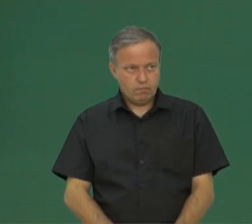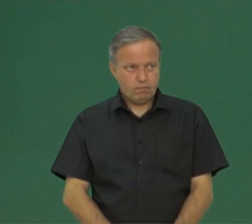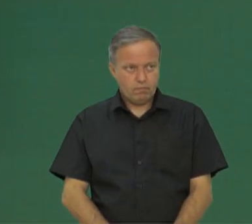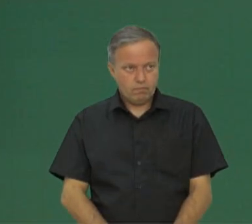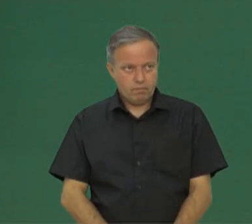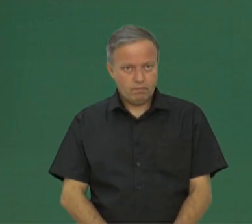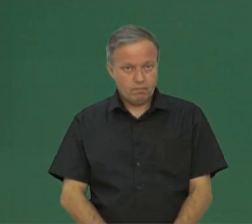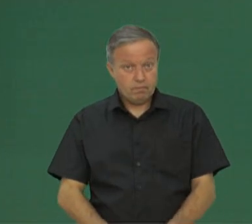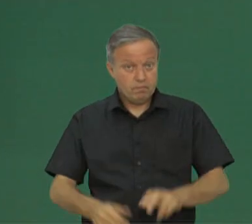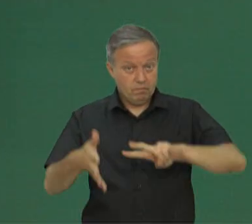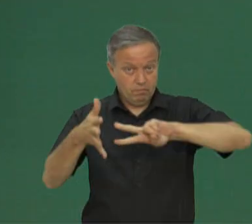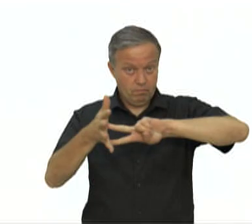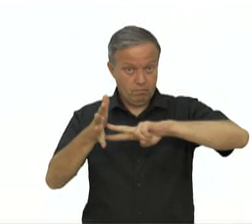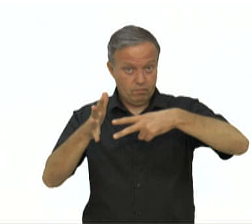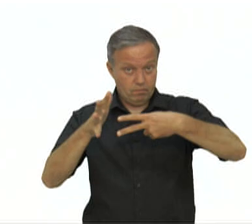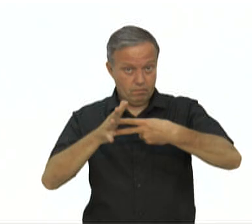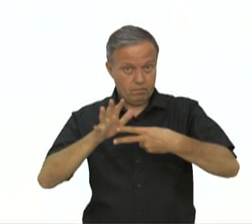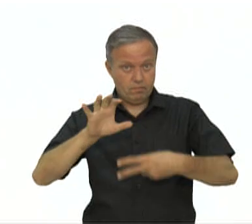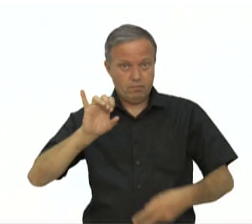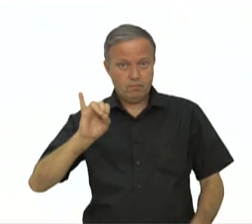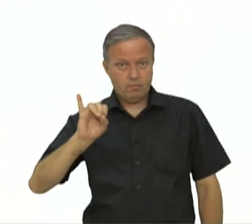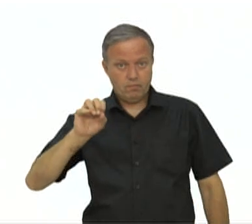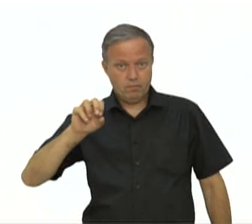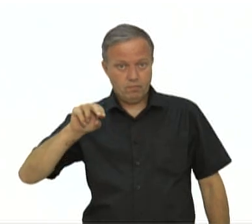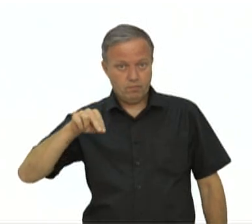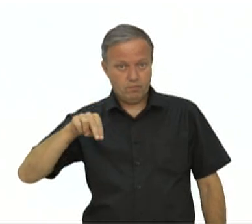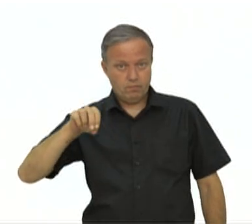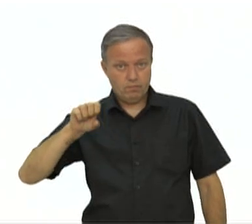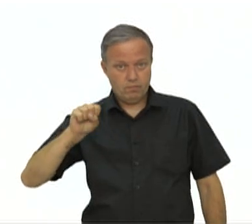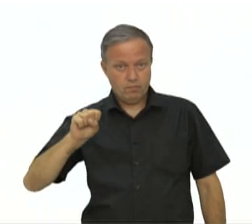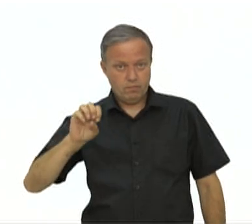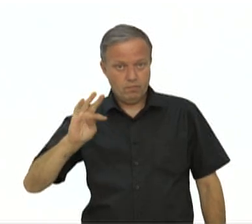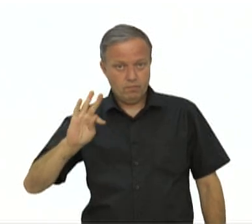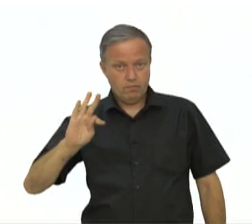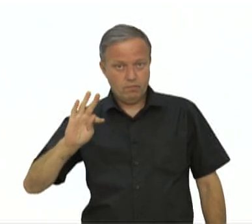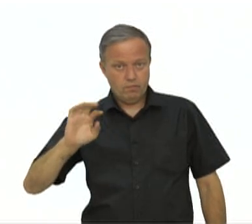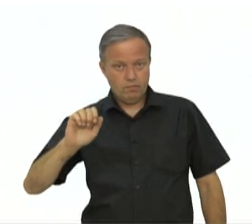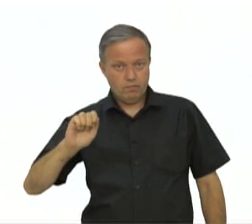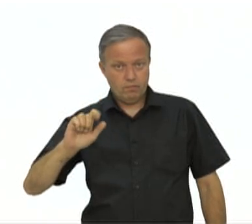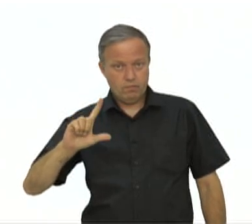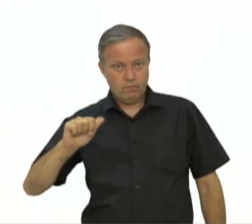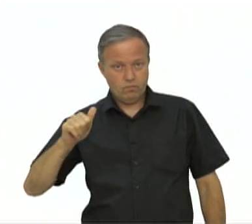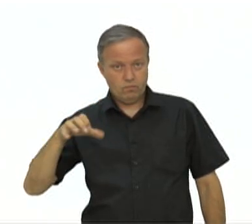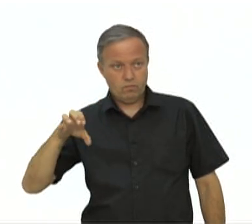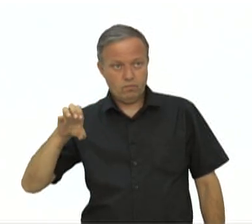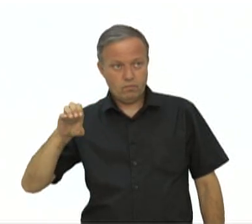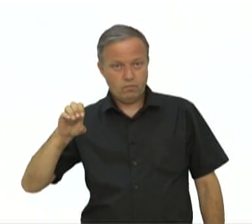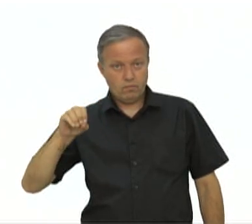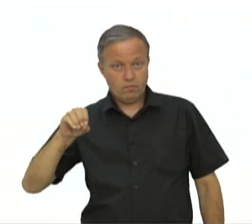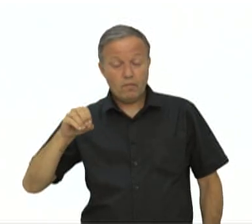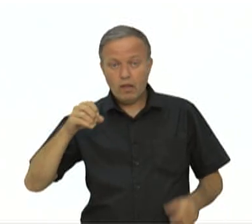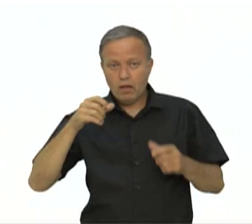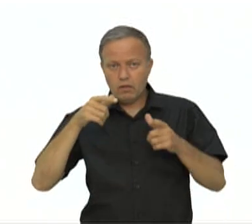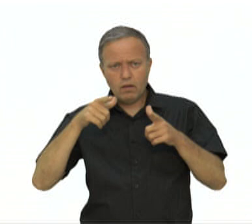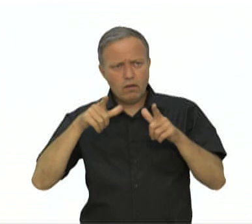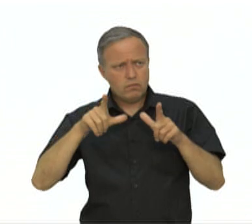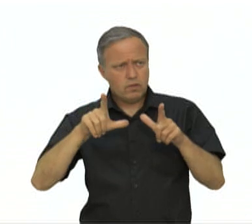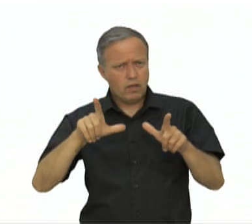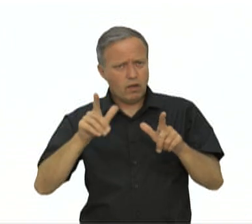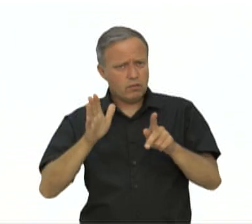vem aqui uma definição de instalação. Vamos ler aqui. É uma linguagem artística contemporânea em que as obras